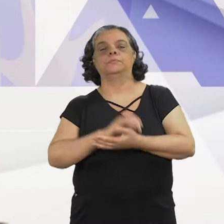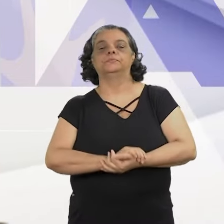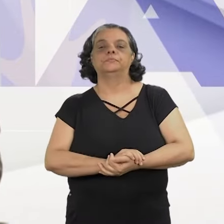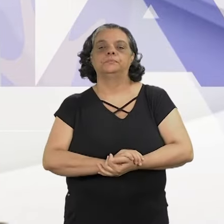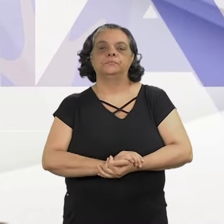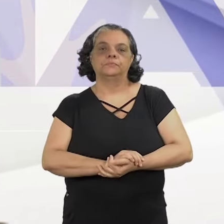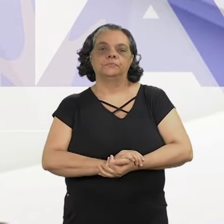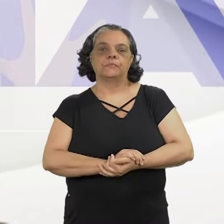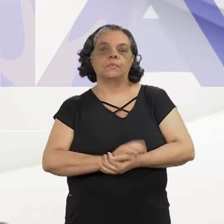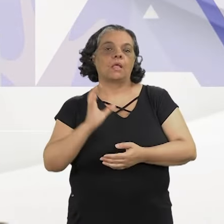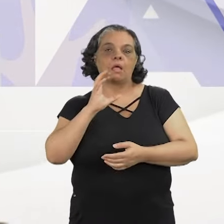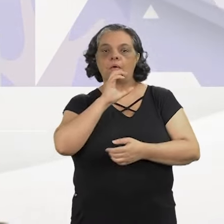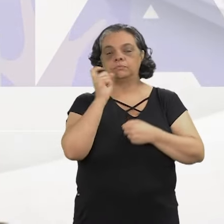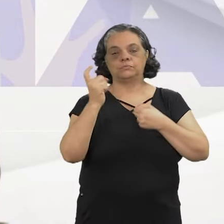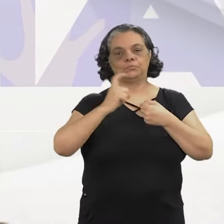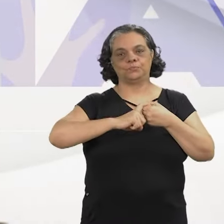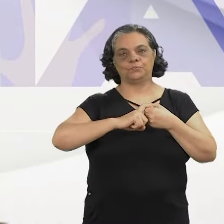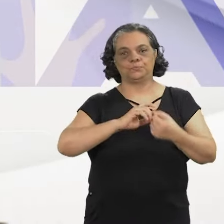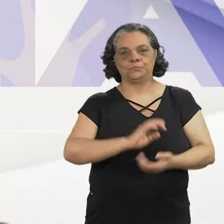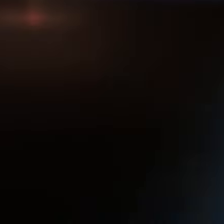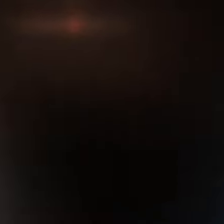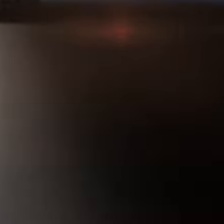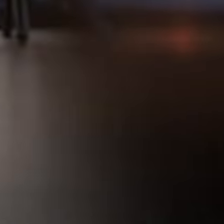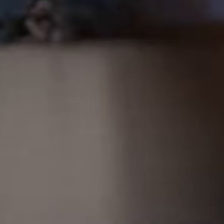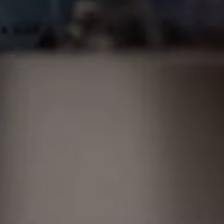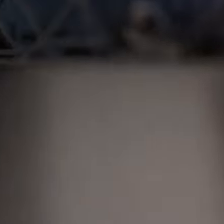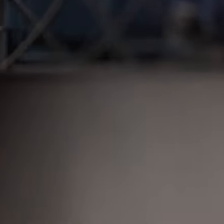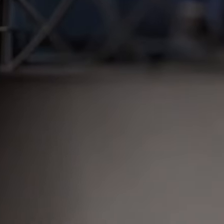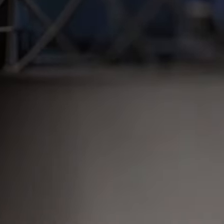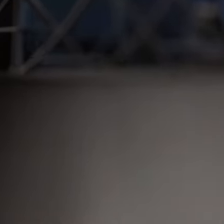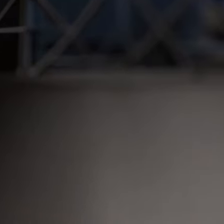do TV Direitos Humanos daqui a pouco a gente tá de